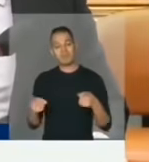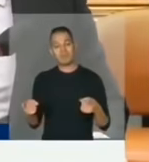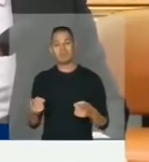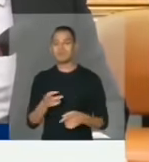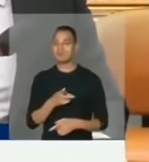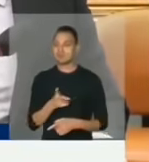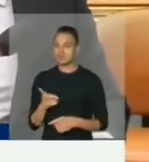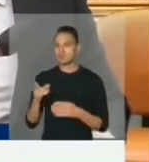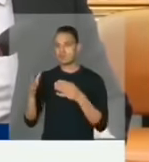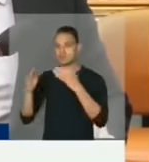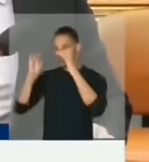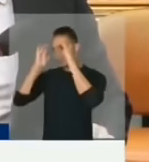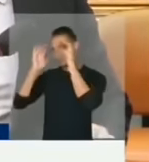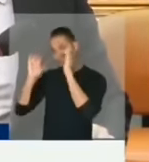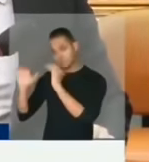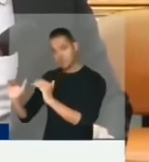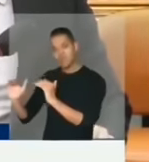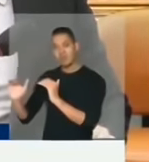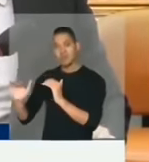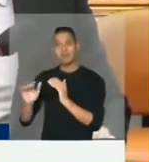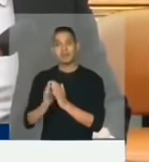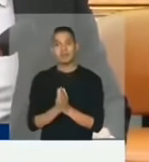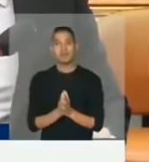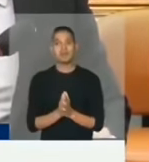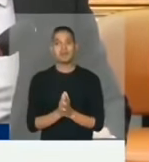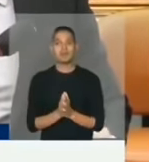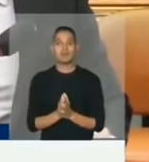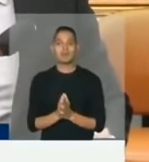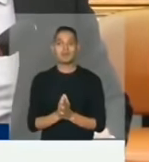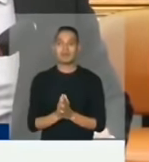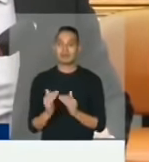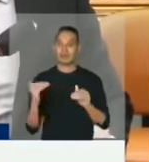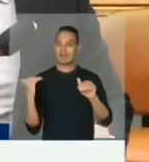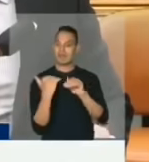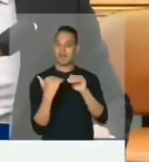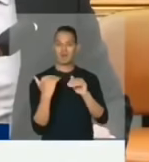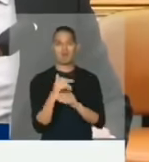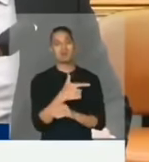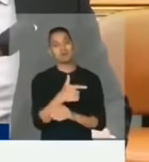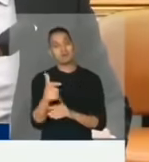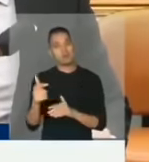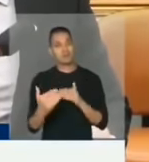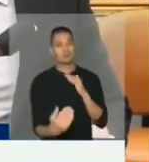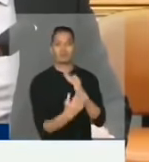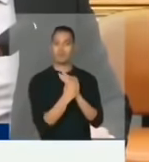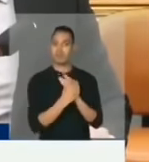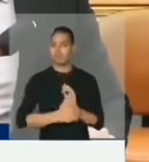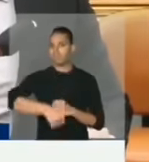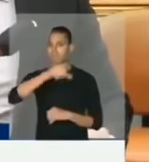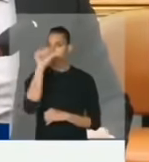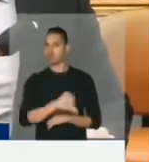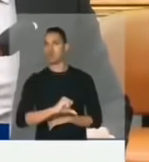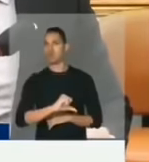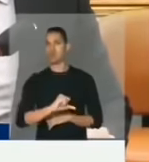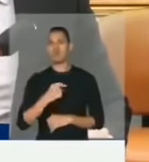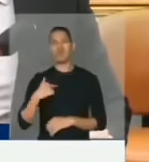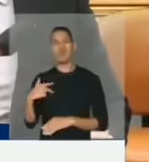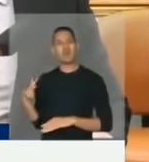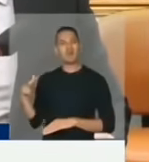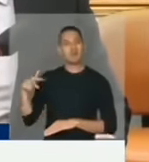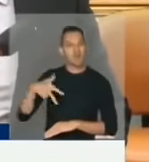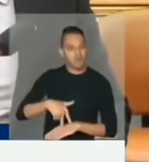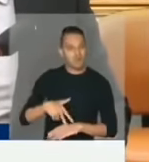Evidentemente, vou seguir a sua orientação e, na verdade, estava redarguindo não na mesma proporção de como foi ofendido. Na verdade, vim para essa